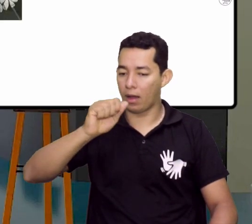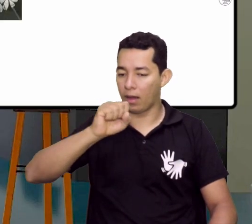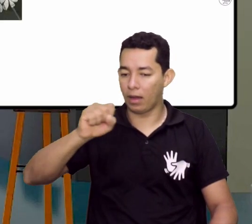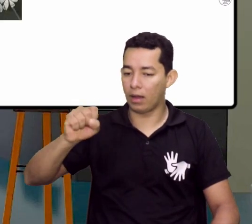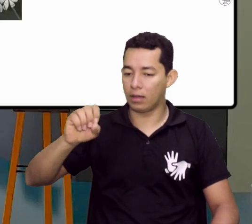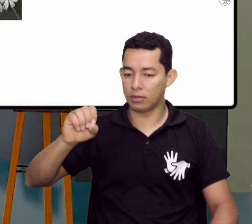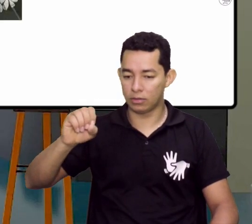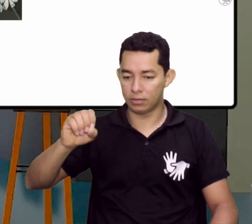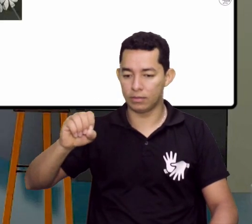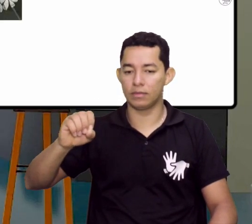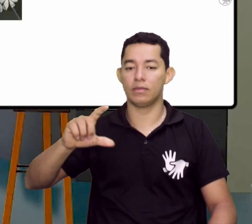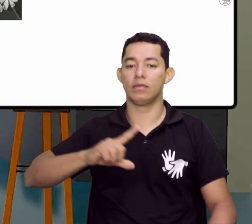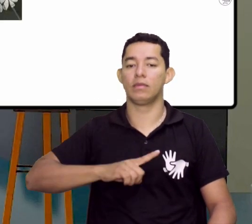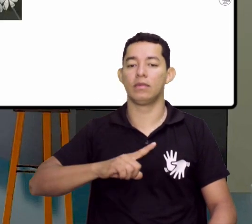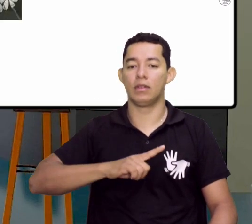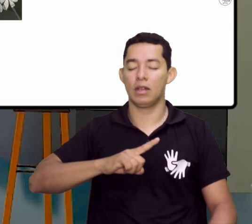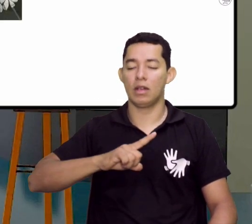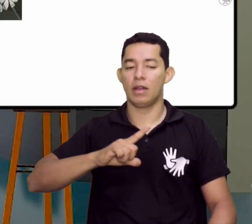quadros,